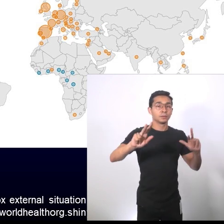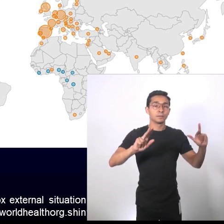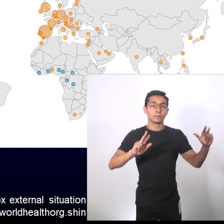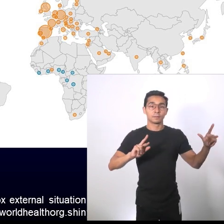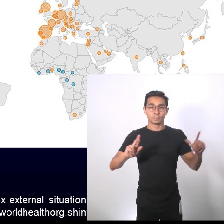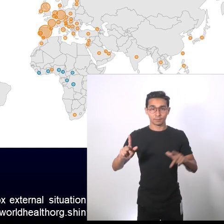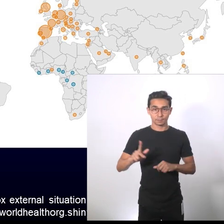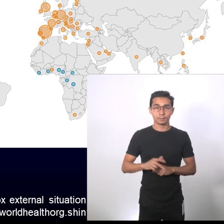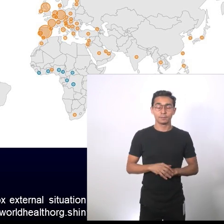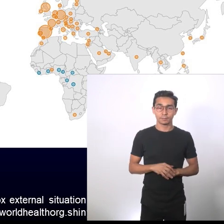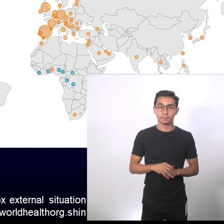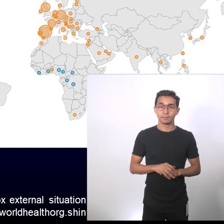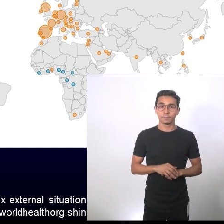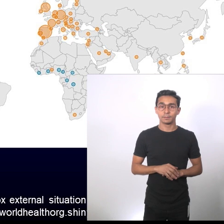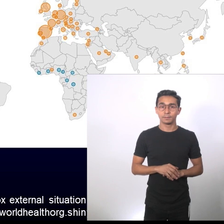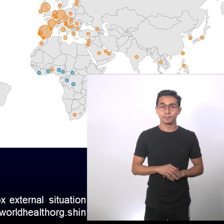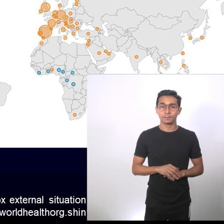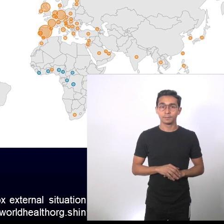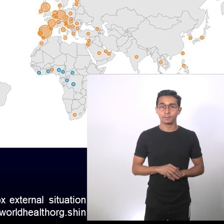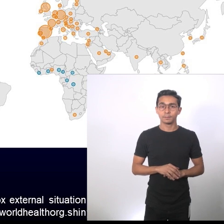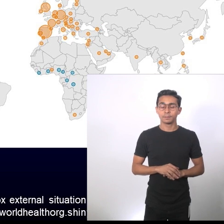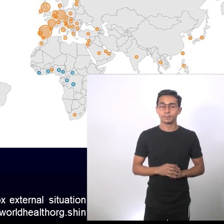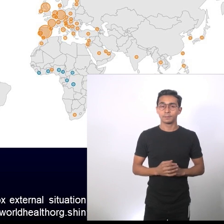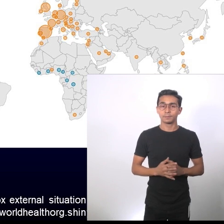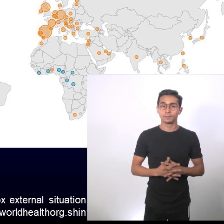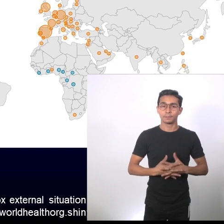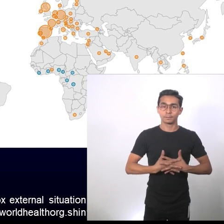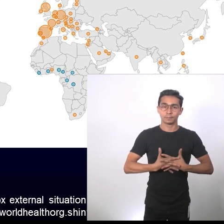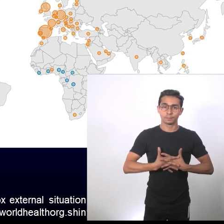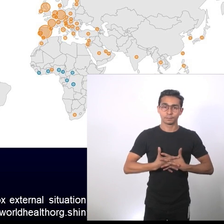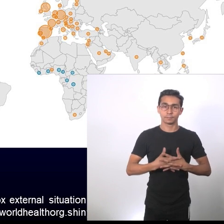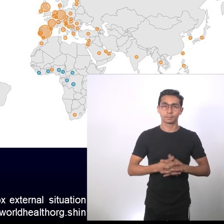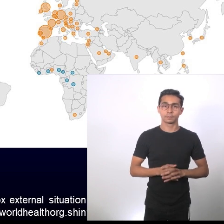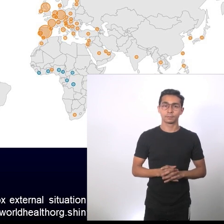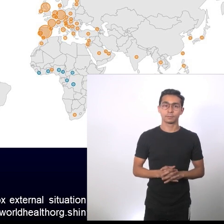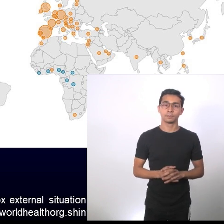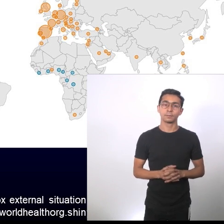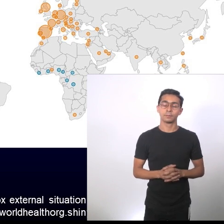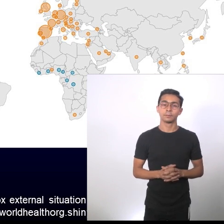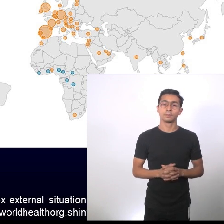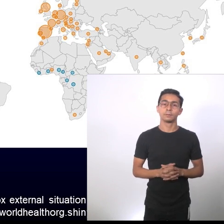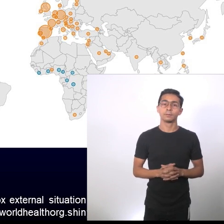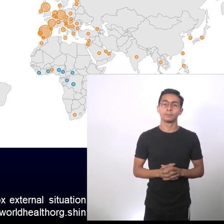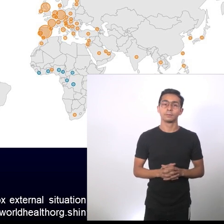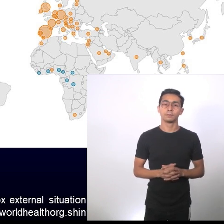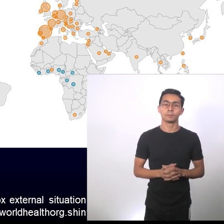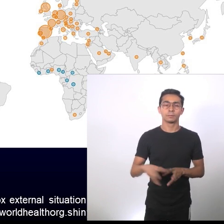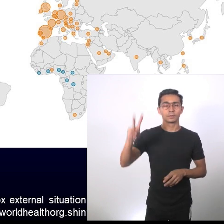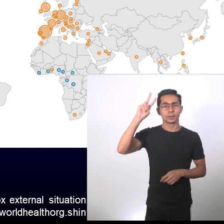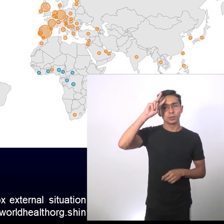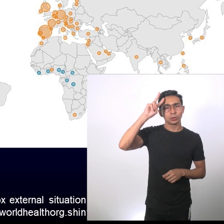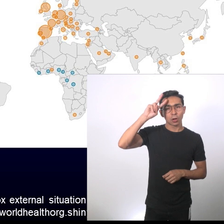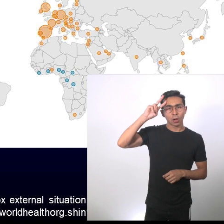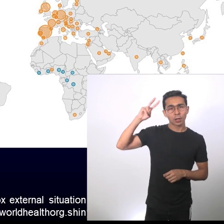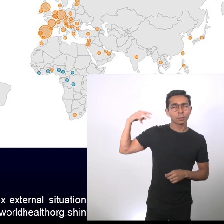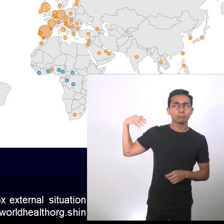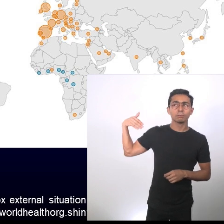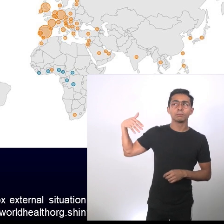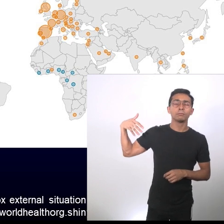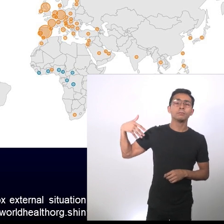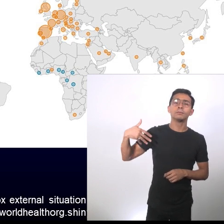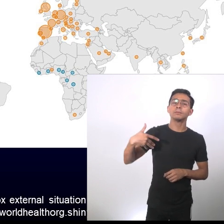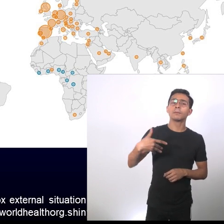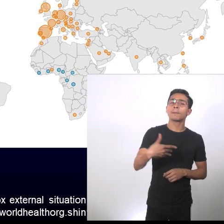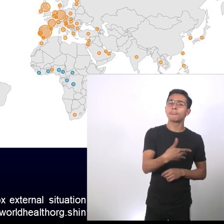momento. Se nós nos reportarmos ao que o histórico epidemiológico nos mostrava,